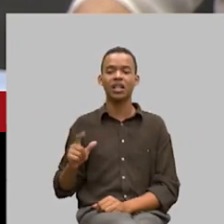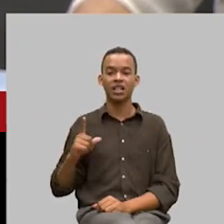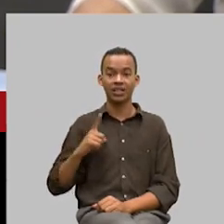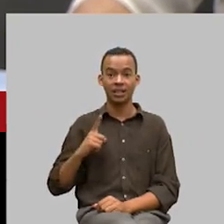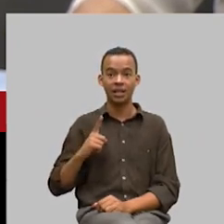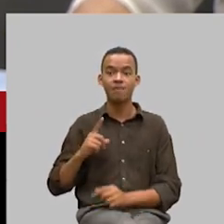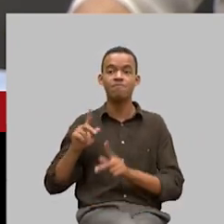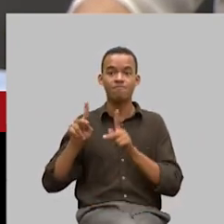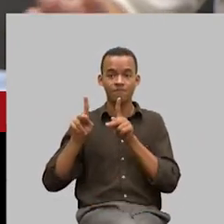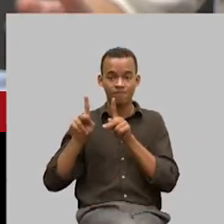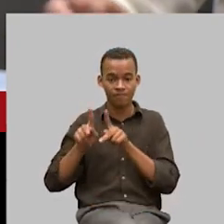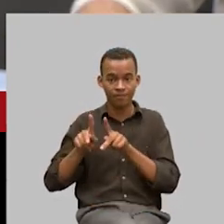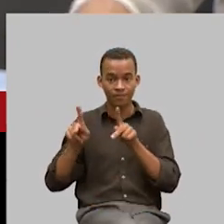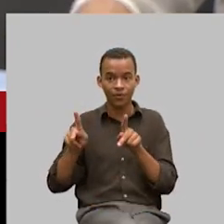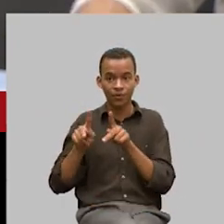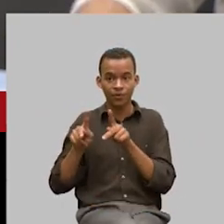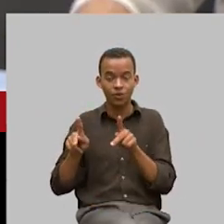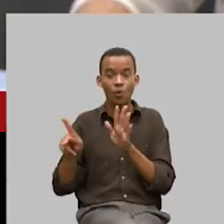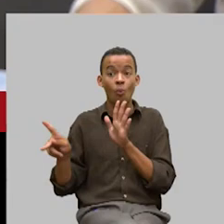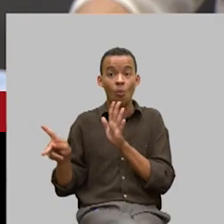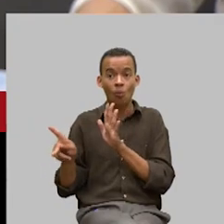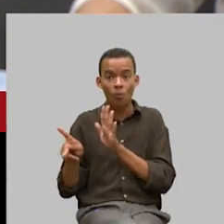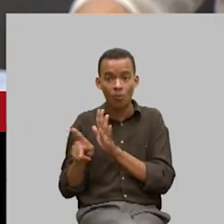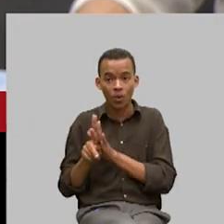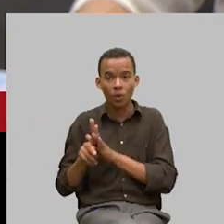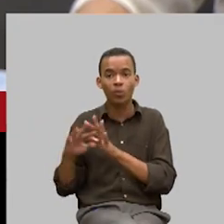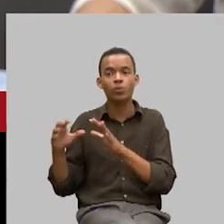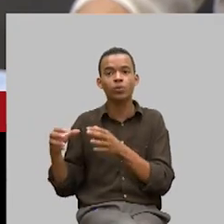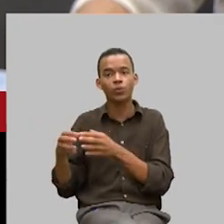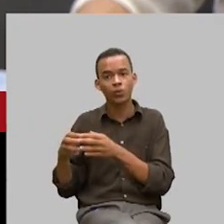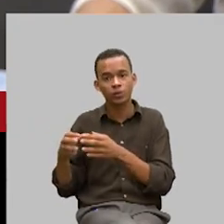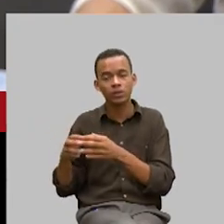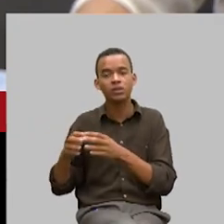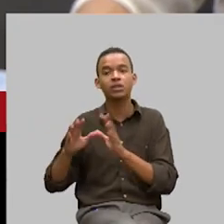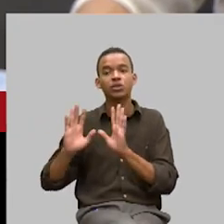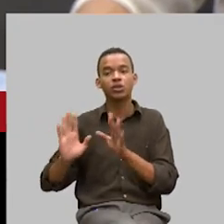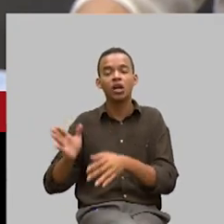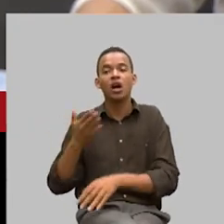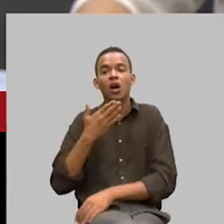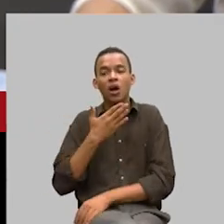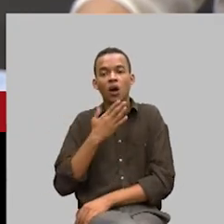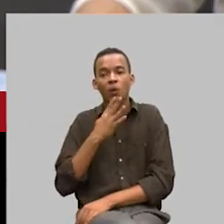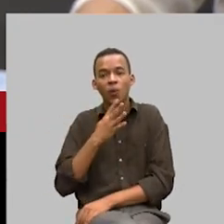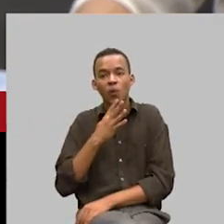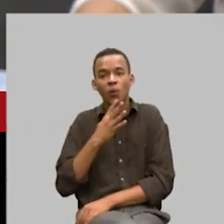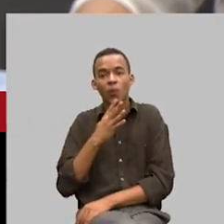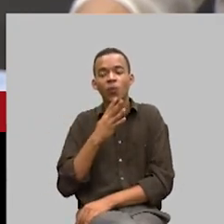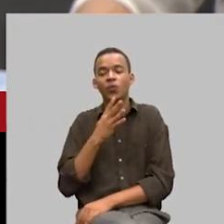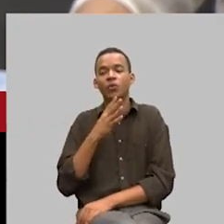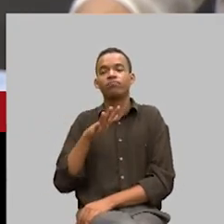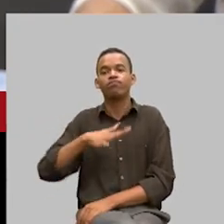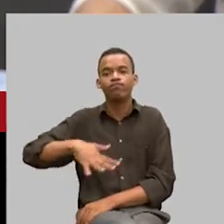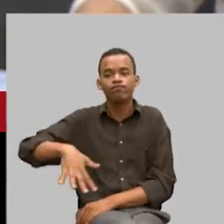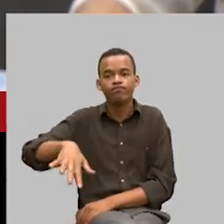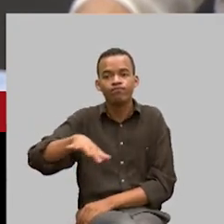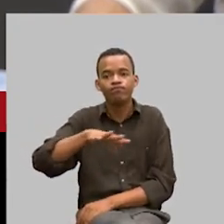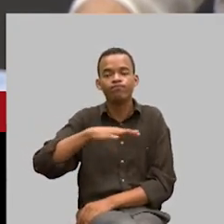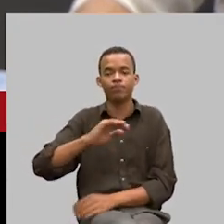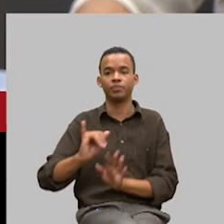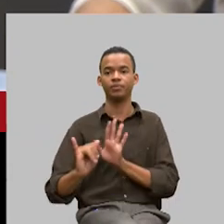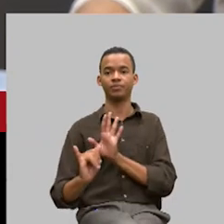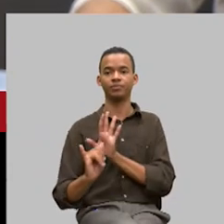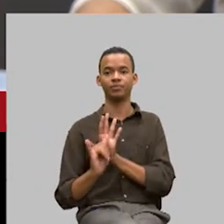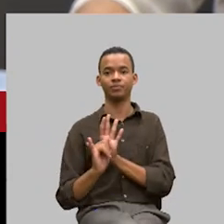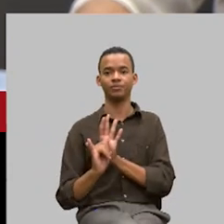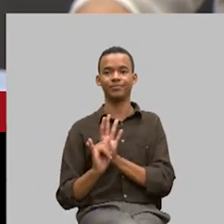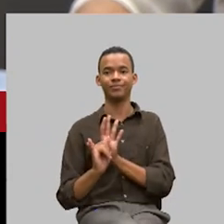professor da comunidade que conhece a o território que se identifica com aquele lugar porque é daquele lugar